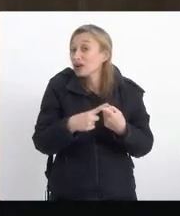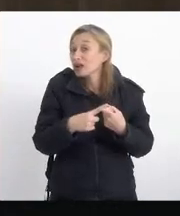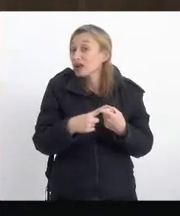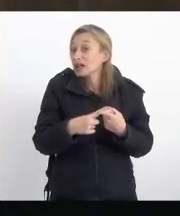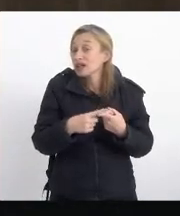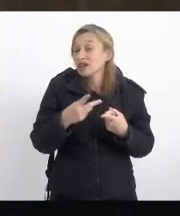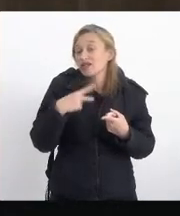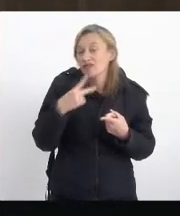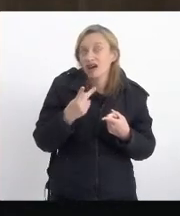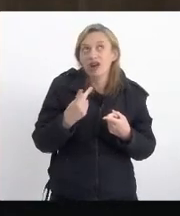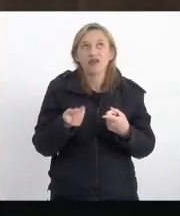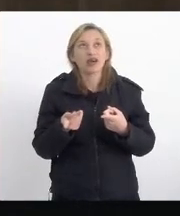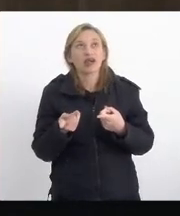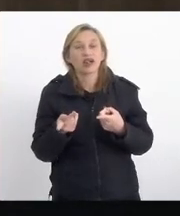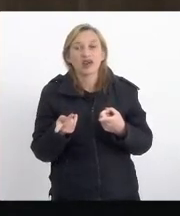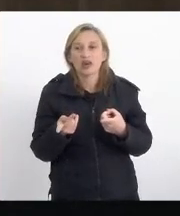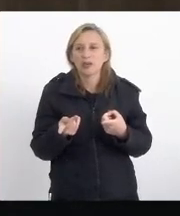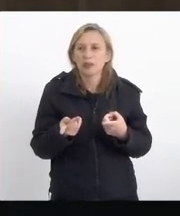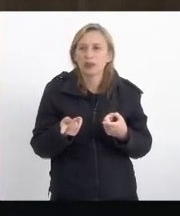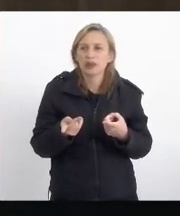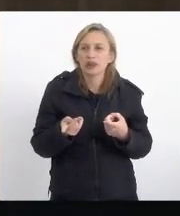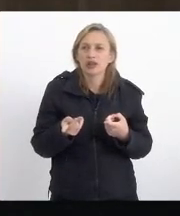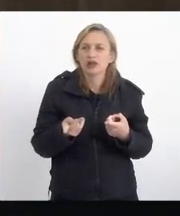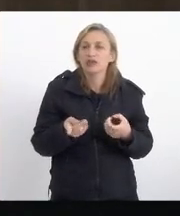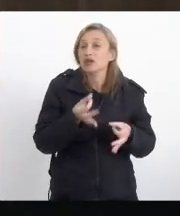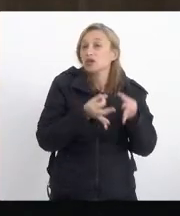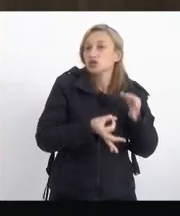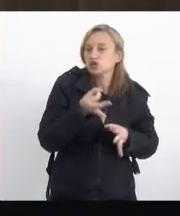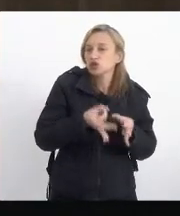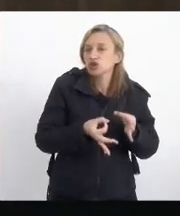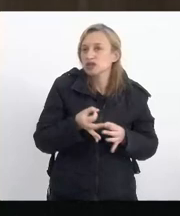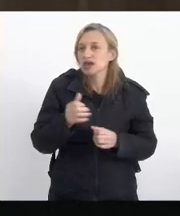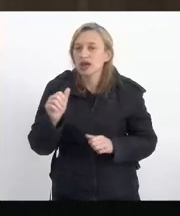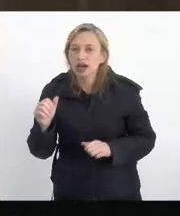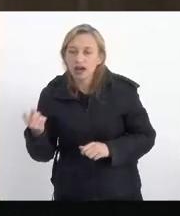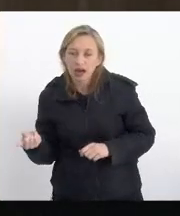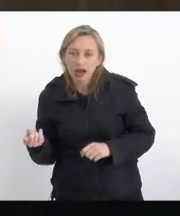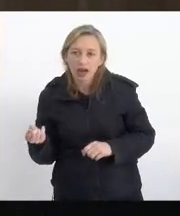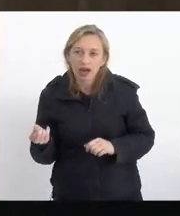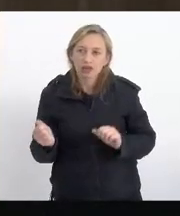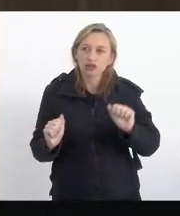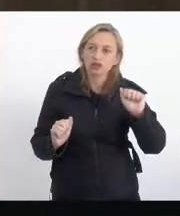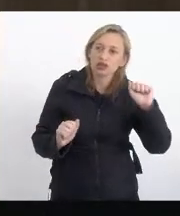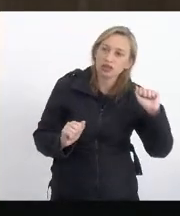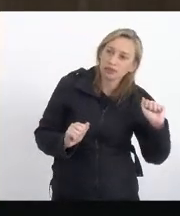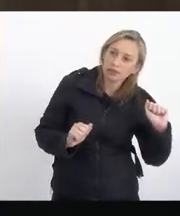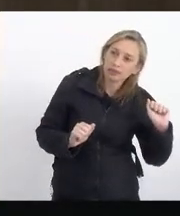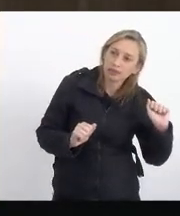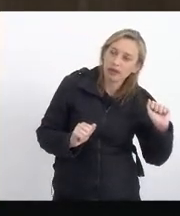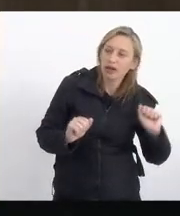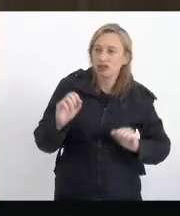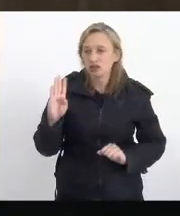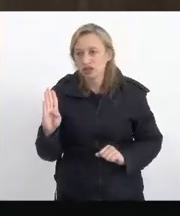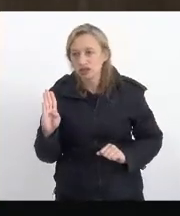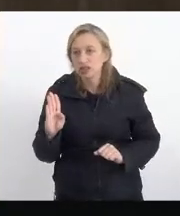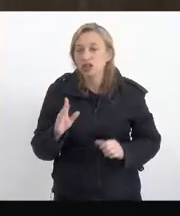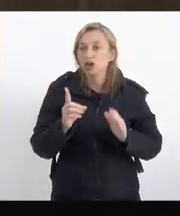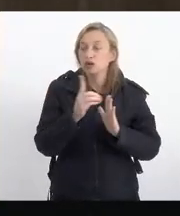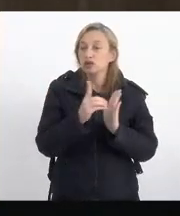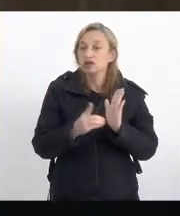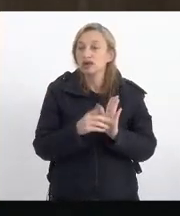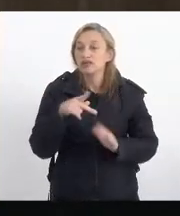se falam muito em justiça para lá, justiça para cá, o dicionário diz que justiça é uma